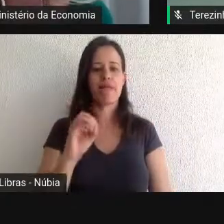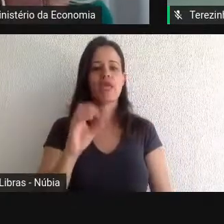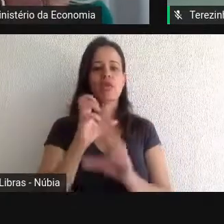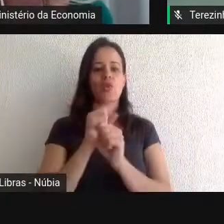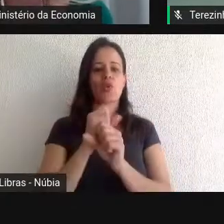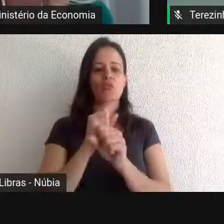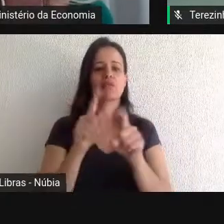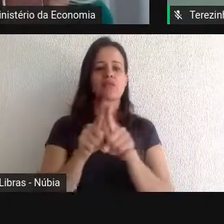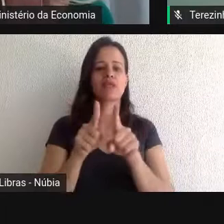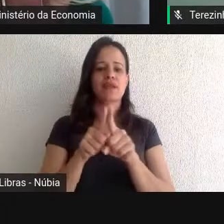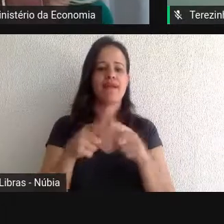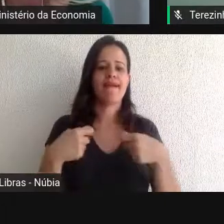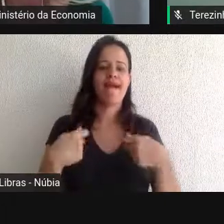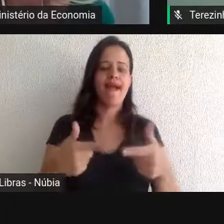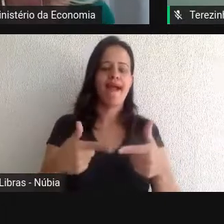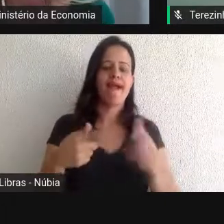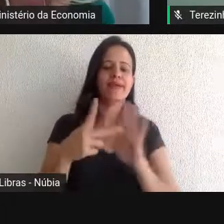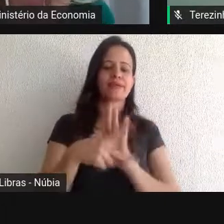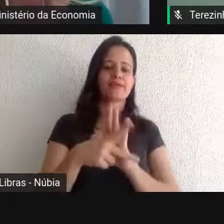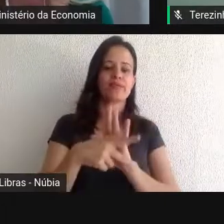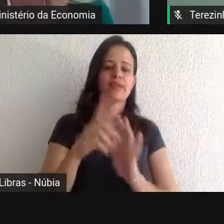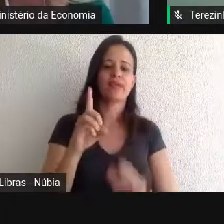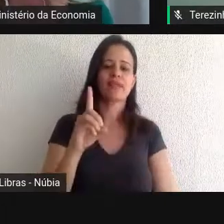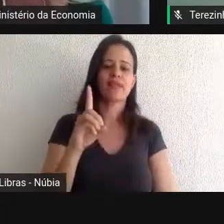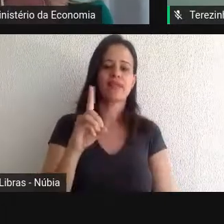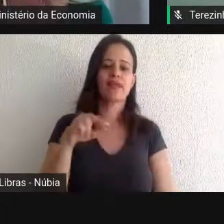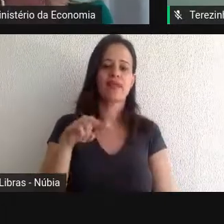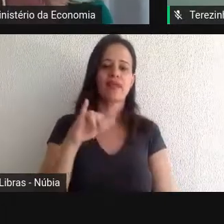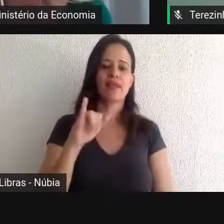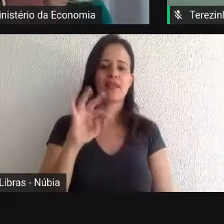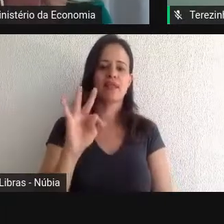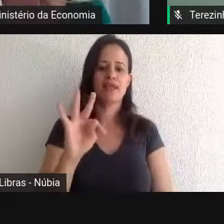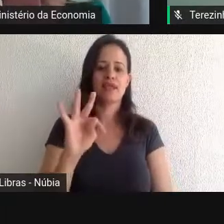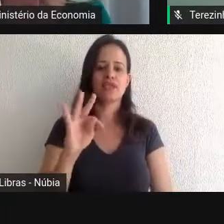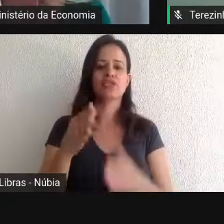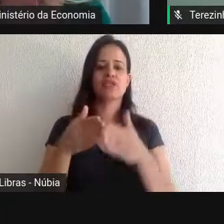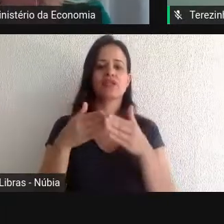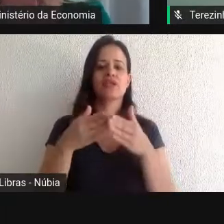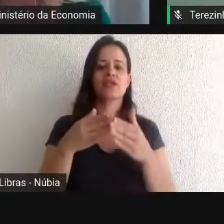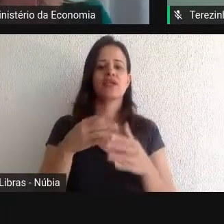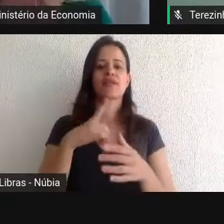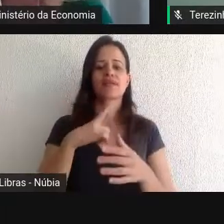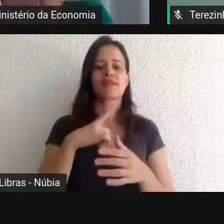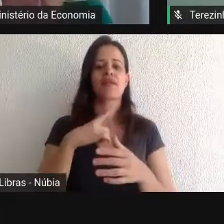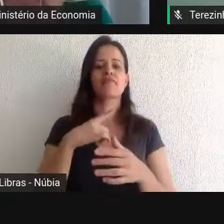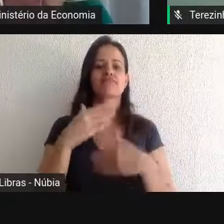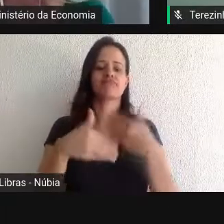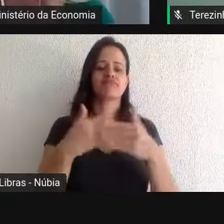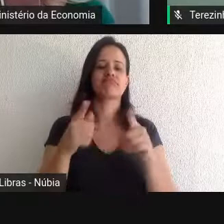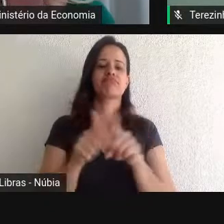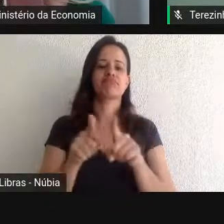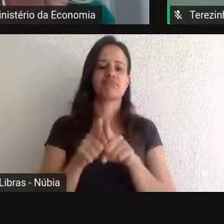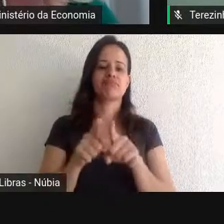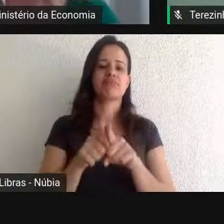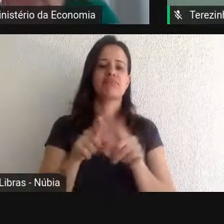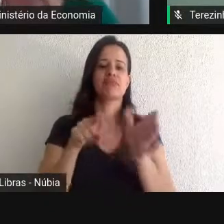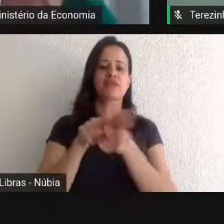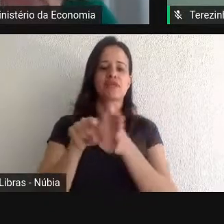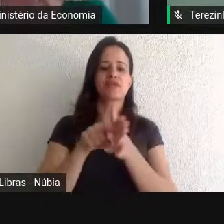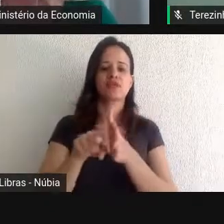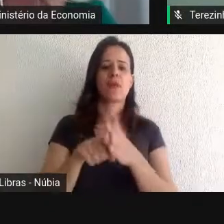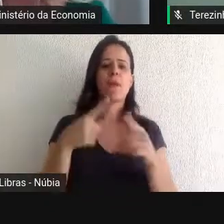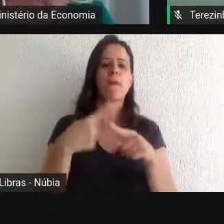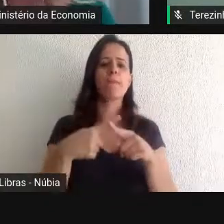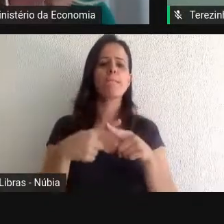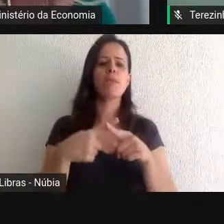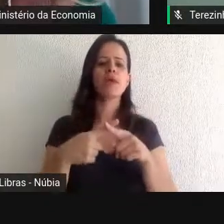Um gasto num projeto do DENIT. Embora eu trabalhe com licenciamento, por vezes eu me vejo respondendo questionamentos sobre o porquê